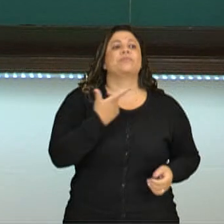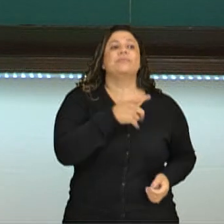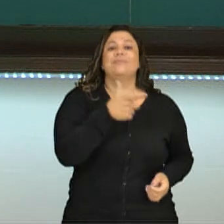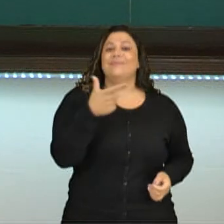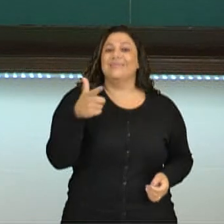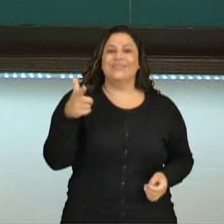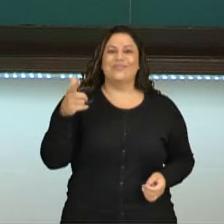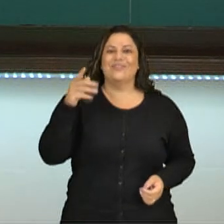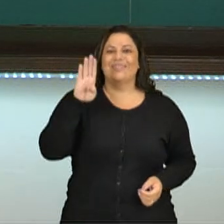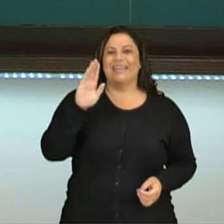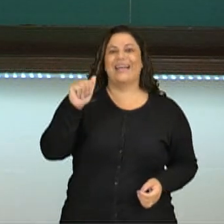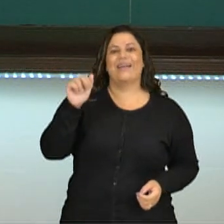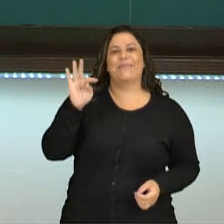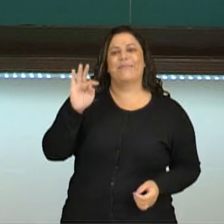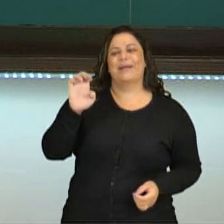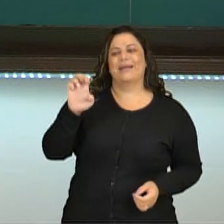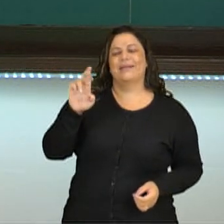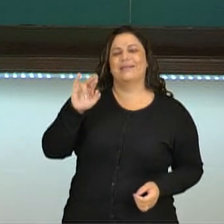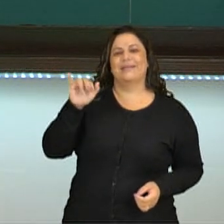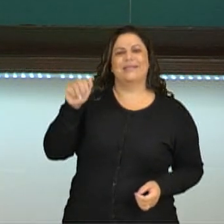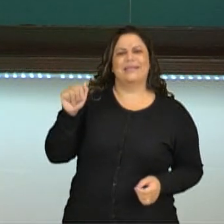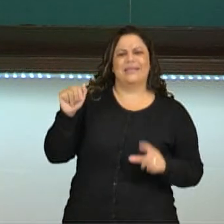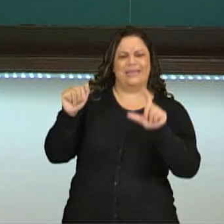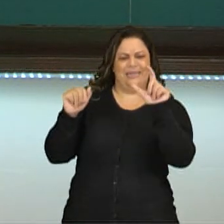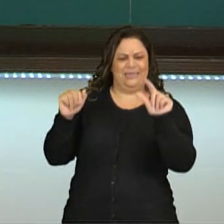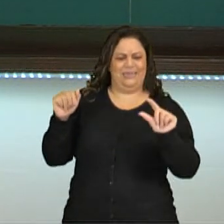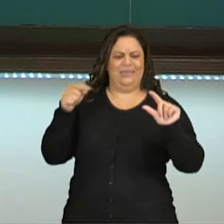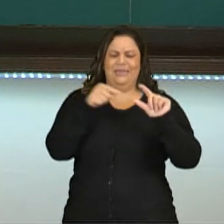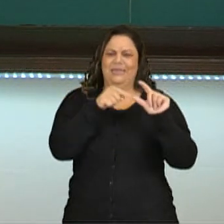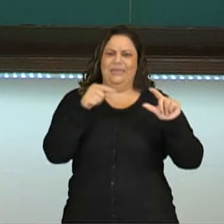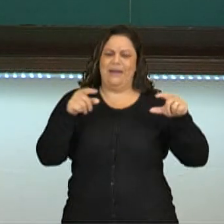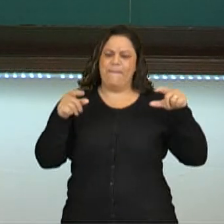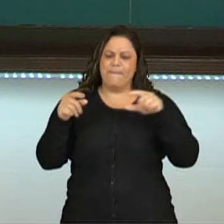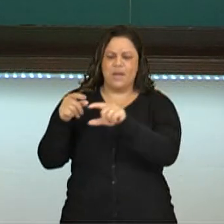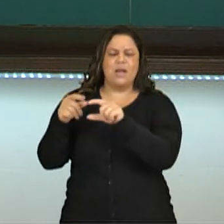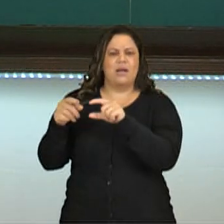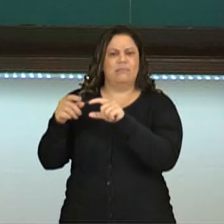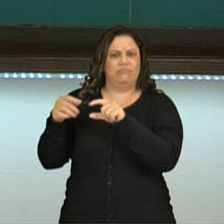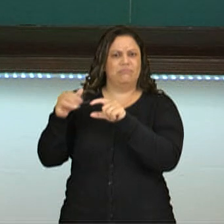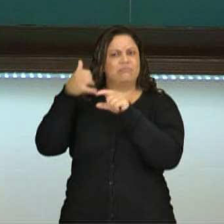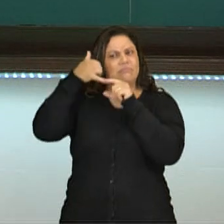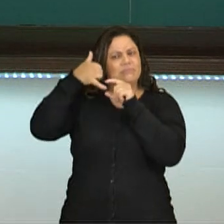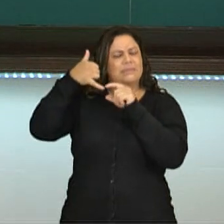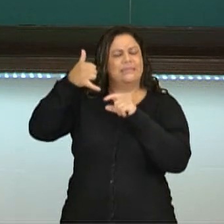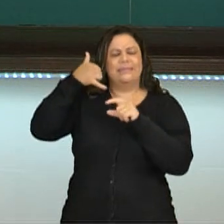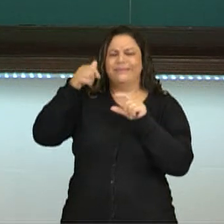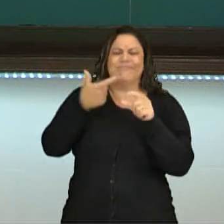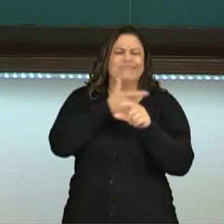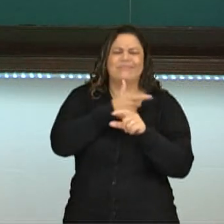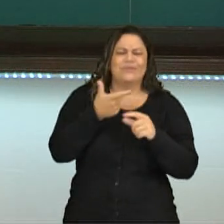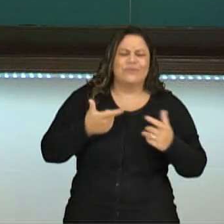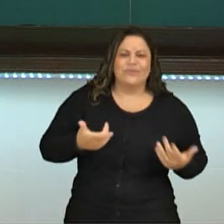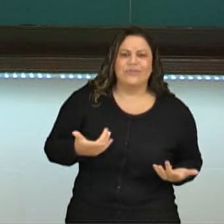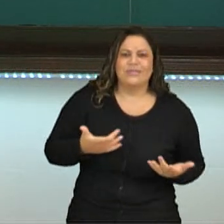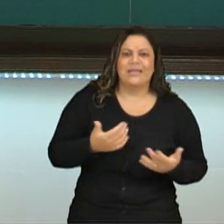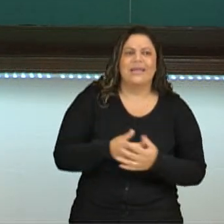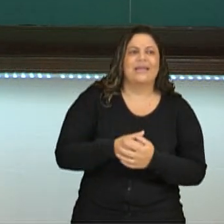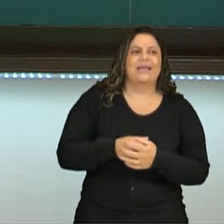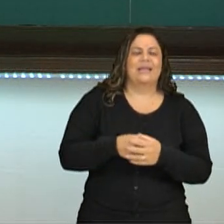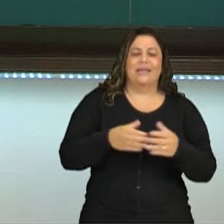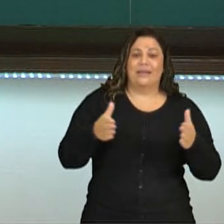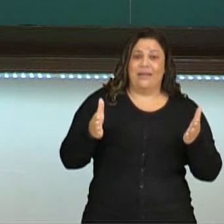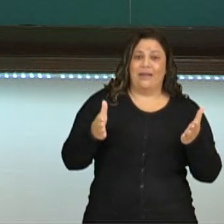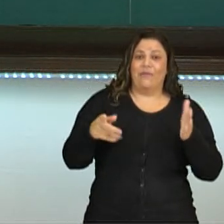as baterias pequenas para poder alimentar de energia o telefone. Então, os telefones foram colocados